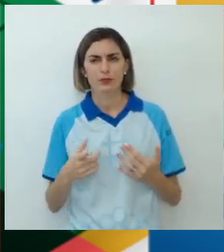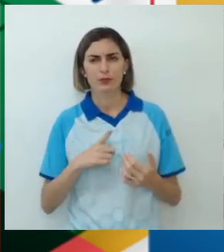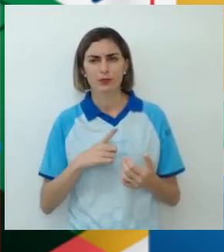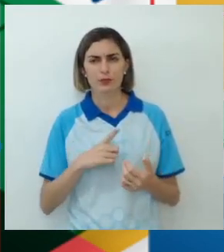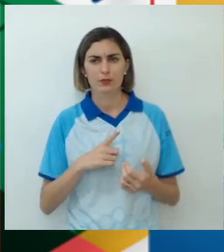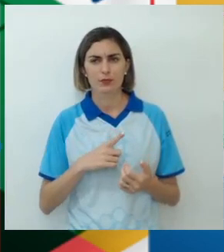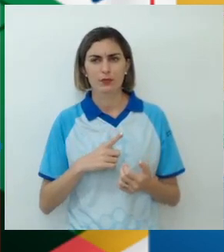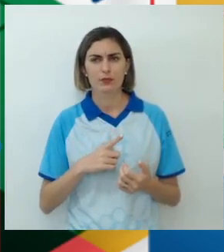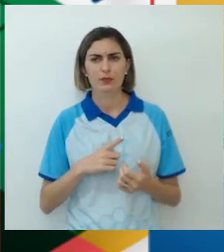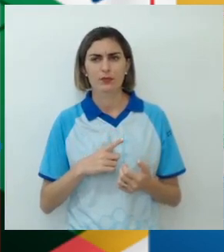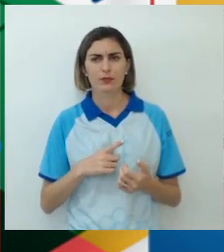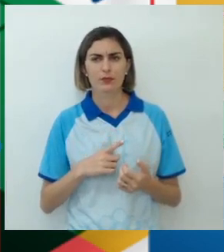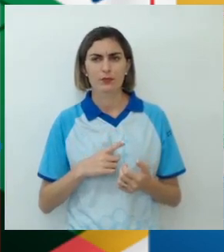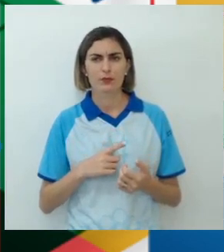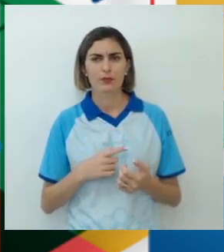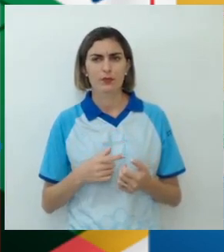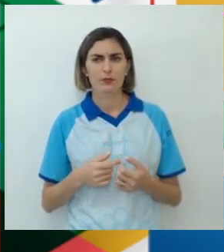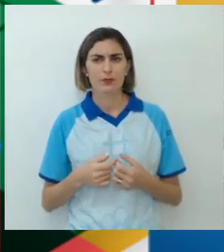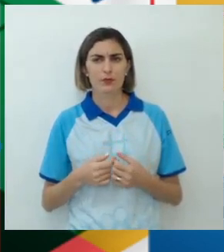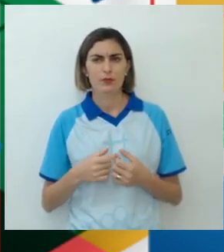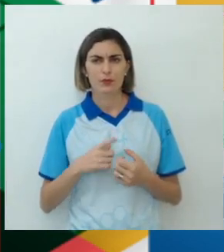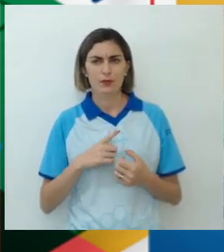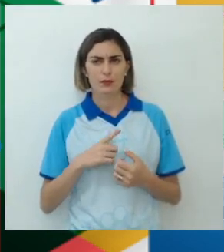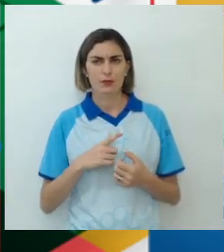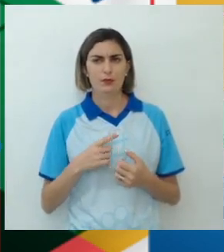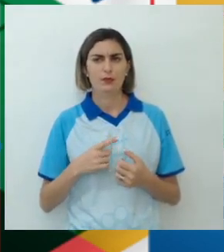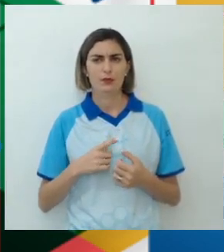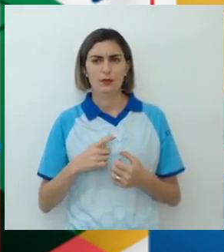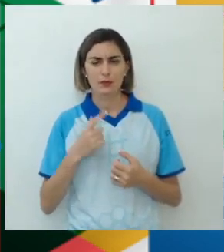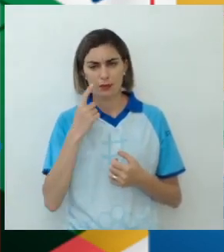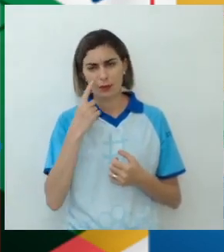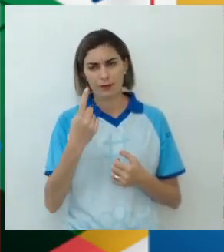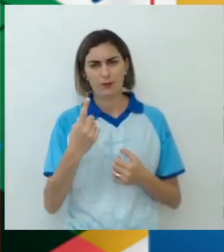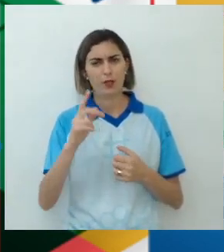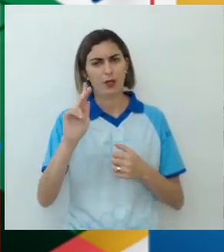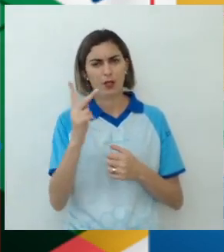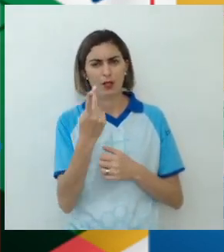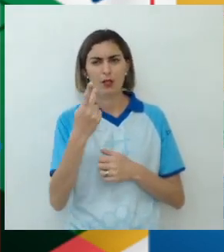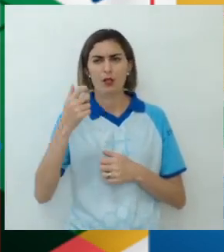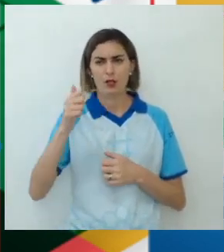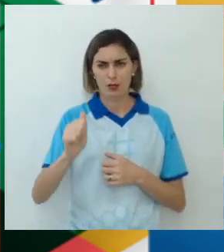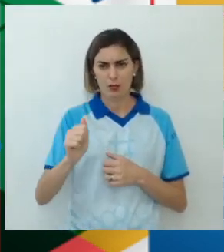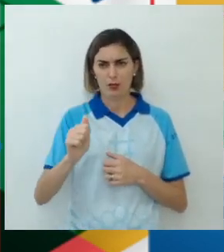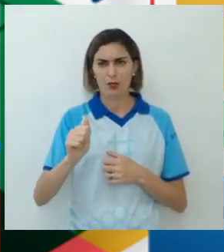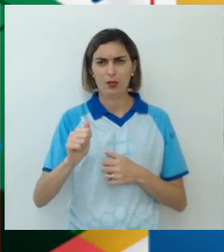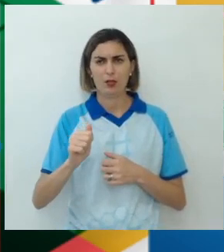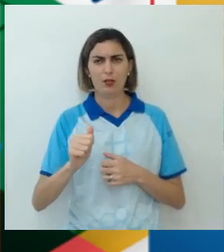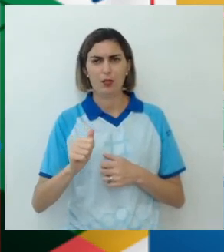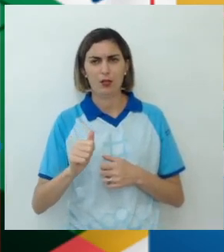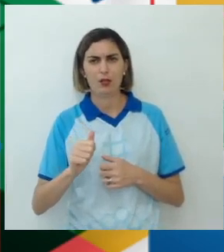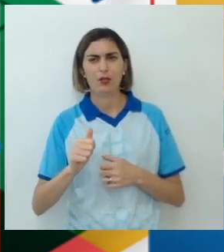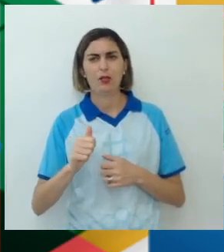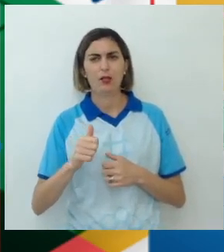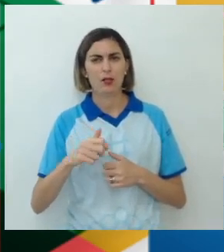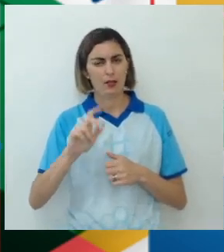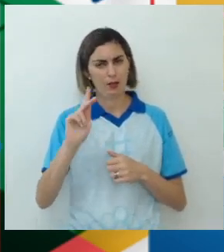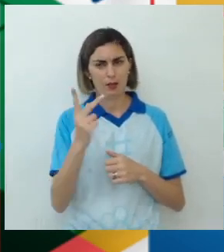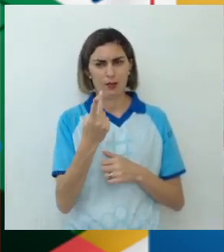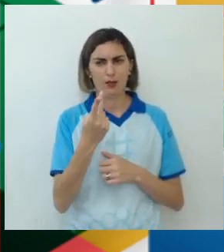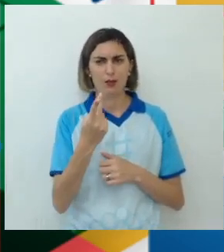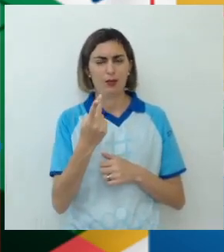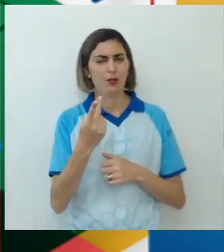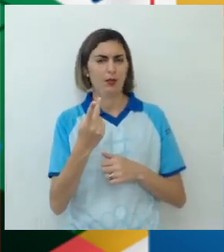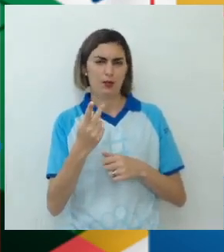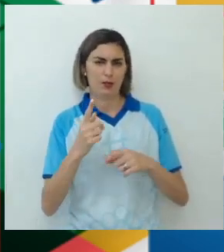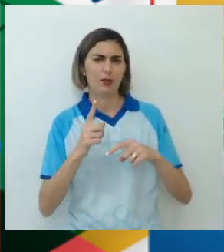na seguinte reação aí, a gente tem a seguinte reação. O HA se transformando em H+,